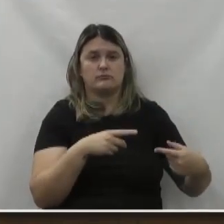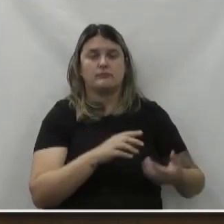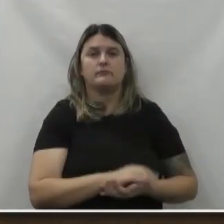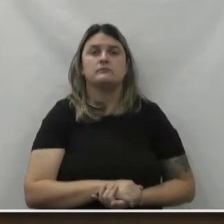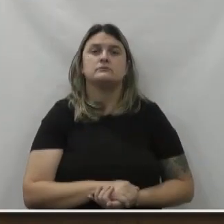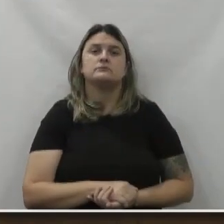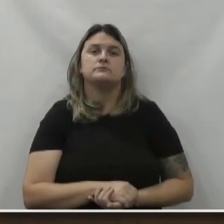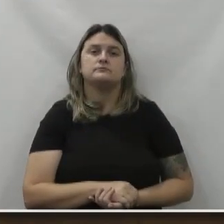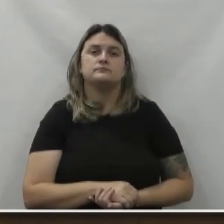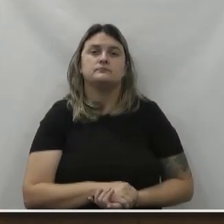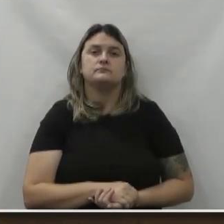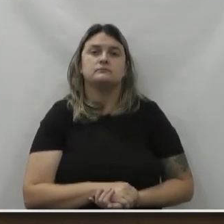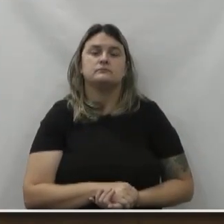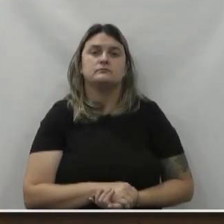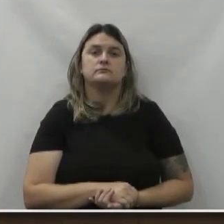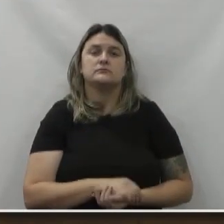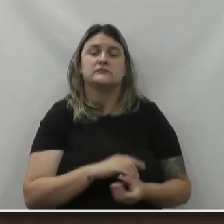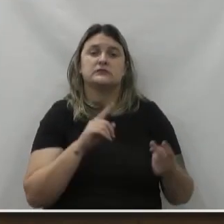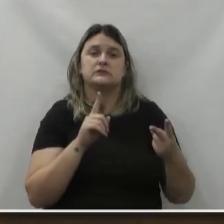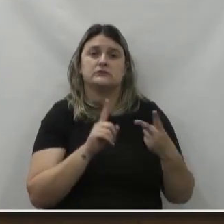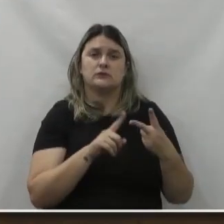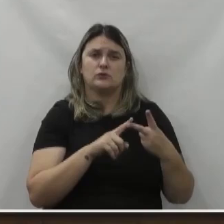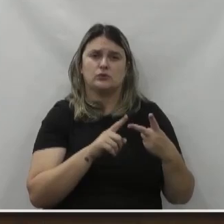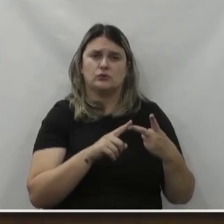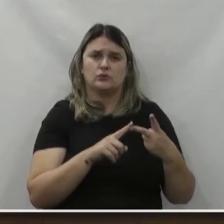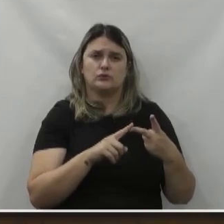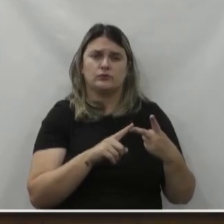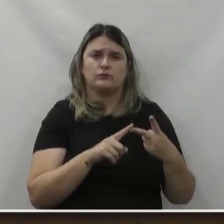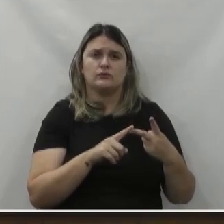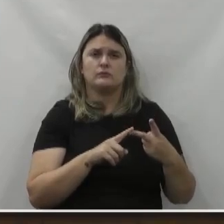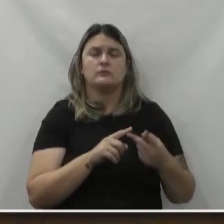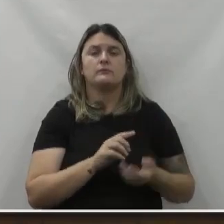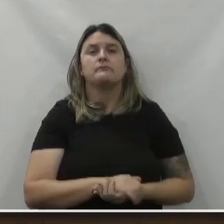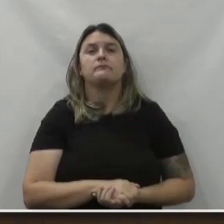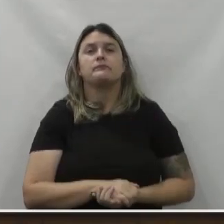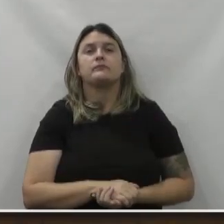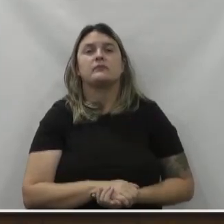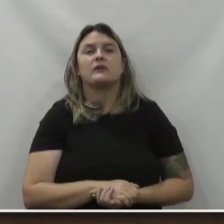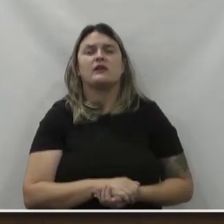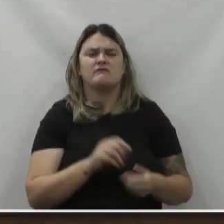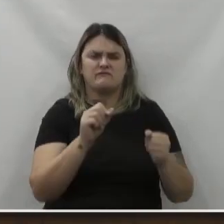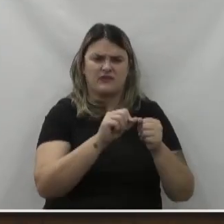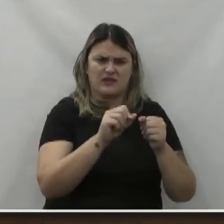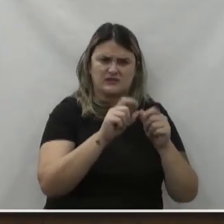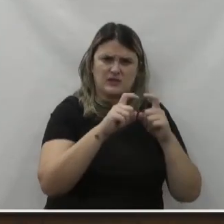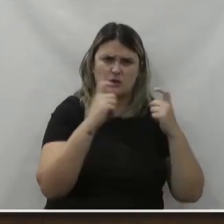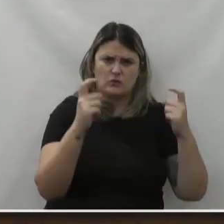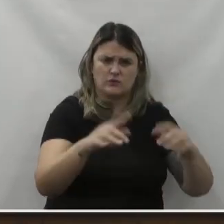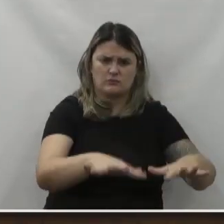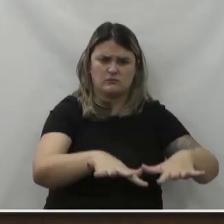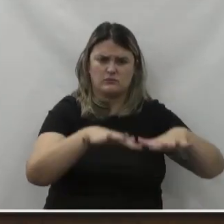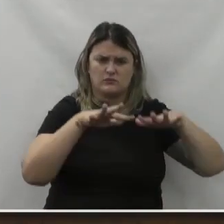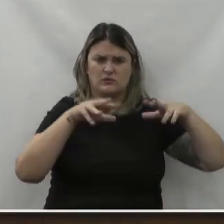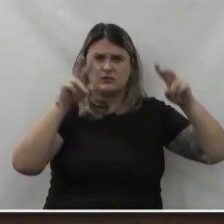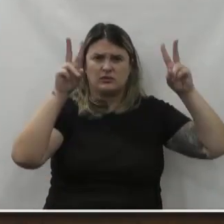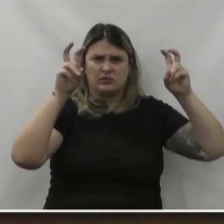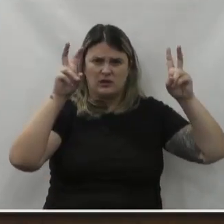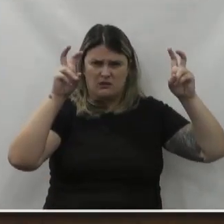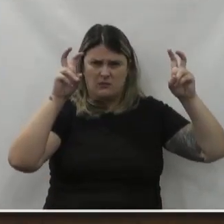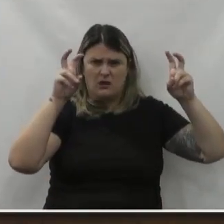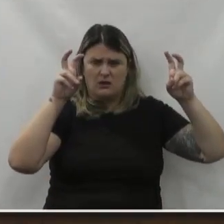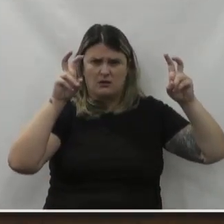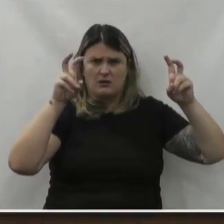apropriado. Outro caso, conflito de competência. Realiza uma audiência pública sobre um tema que está